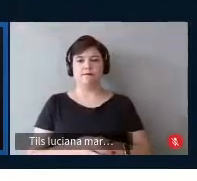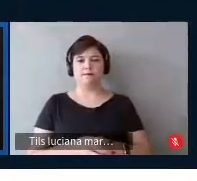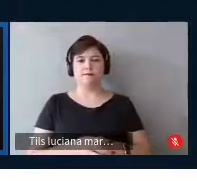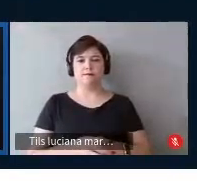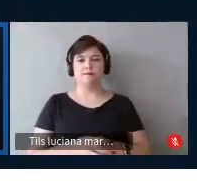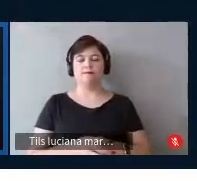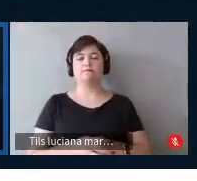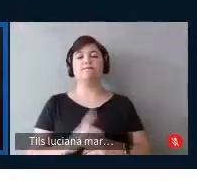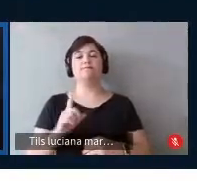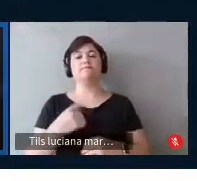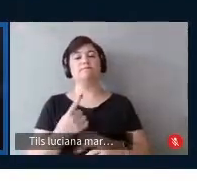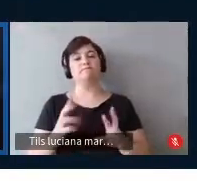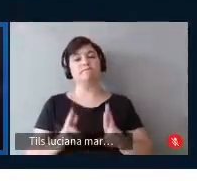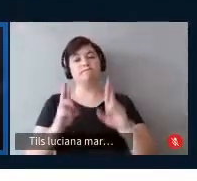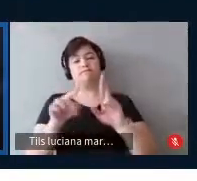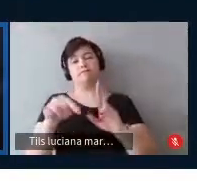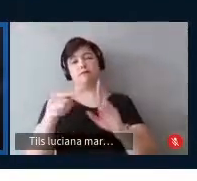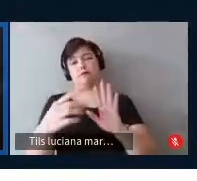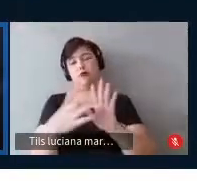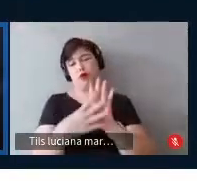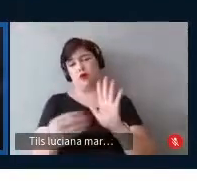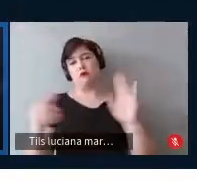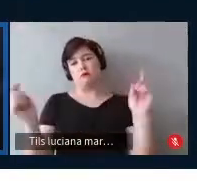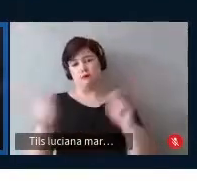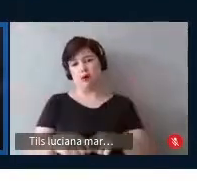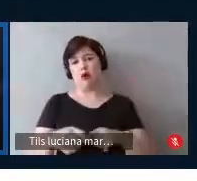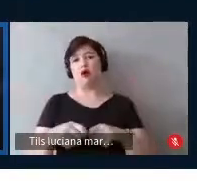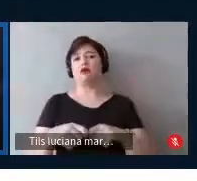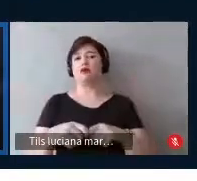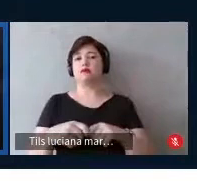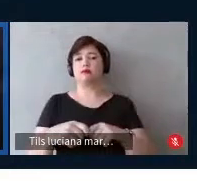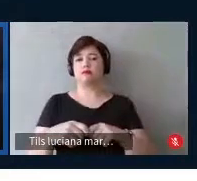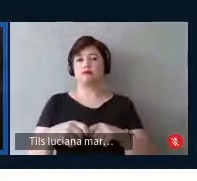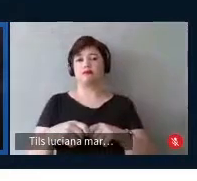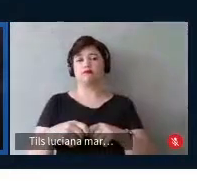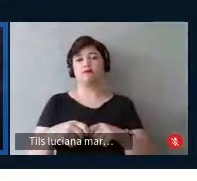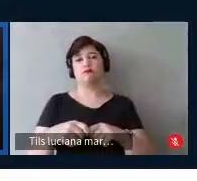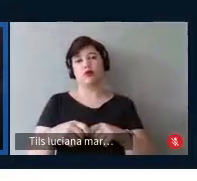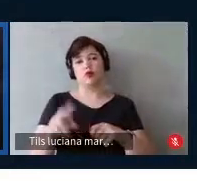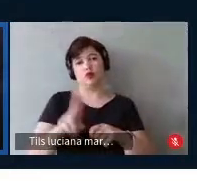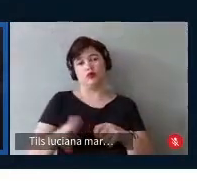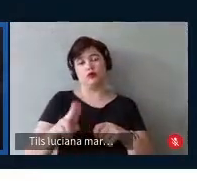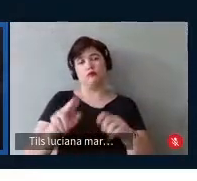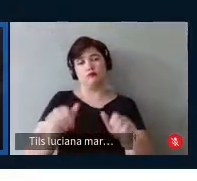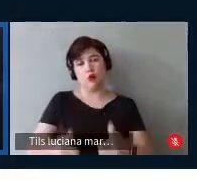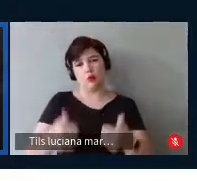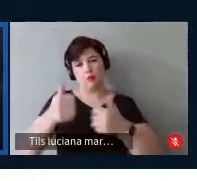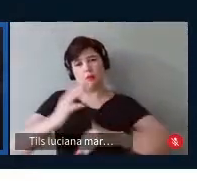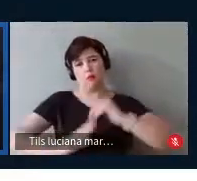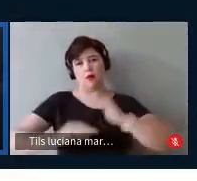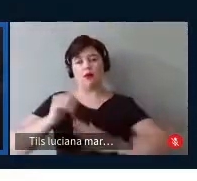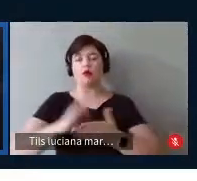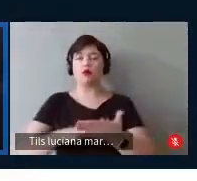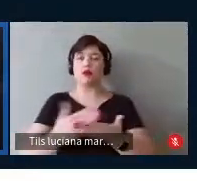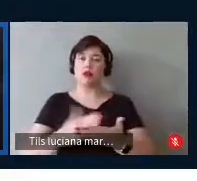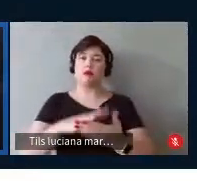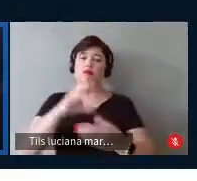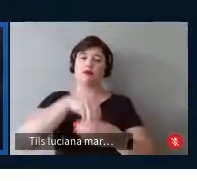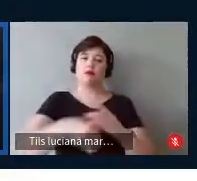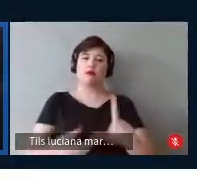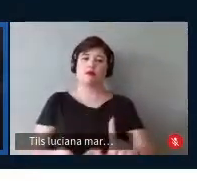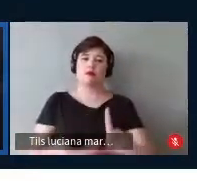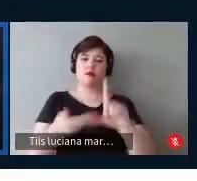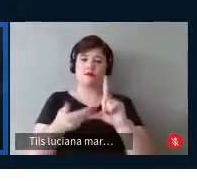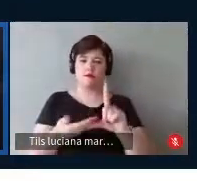A gente espera que esse modelo vá poder servir para o aprimoramento do trabalho dos intérpretes da TV Câmara,